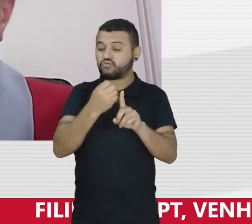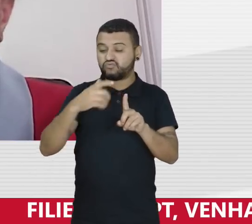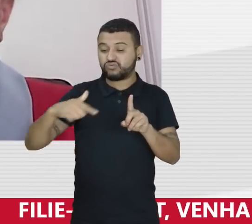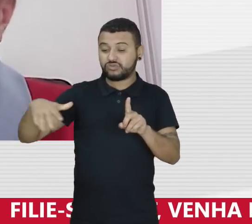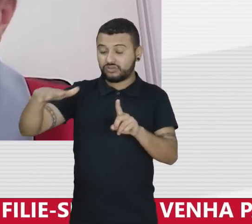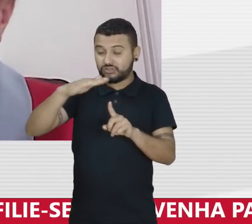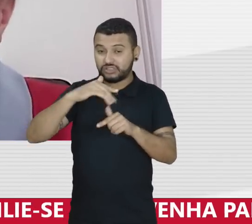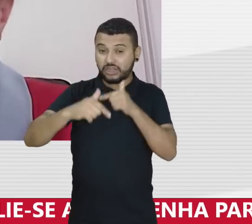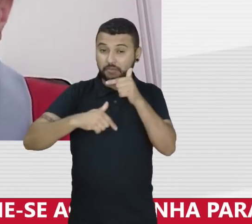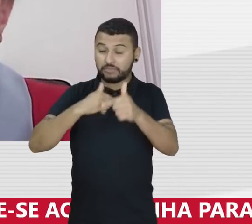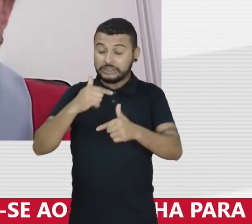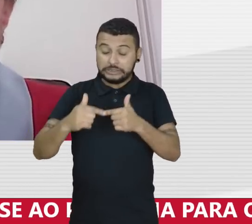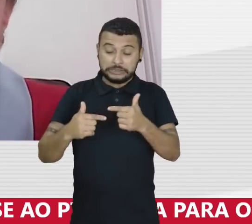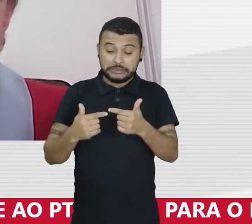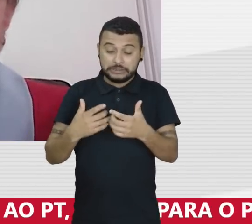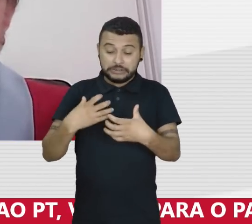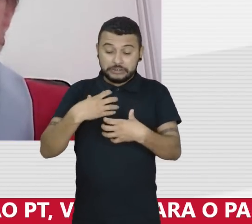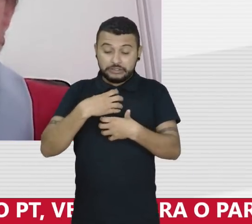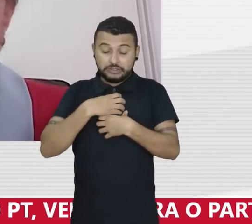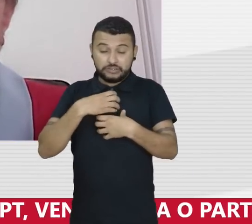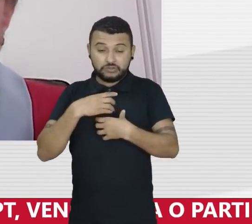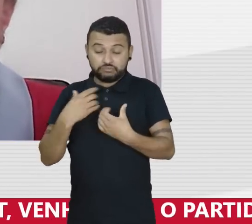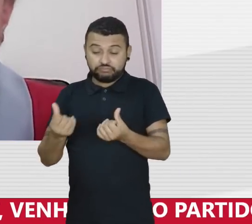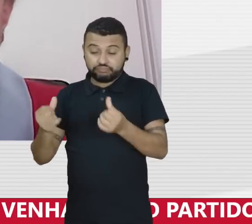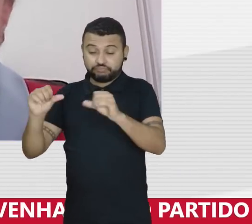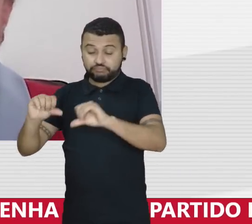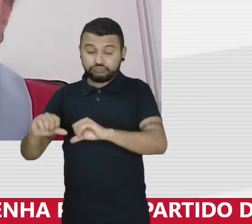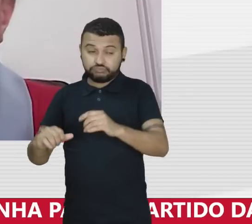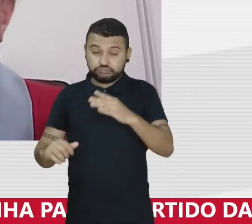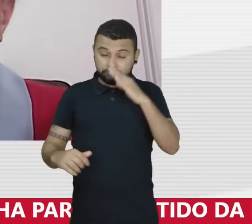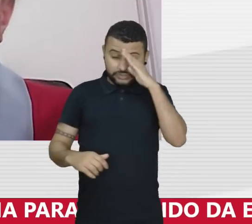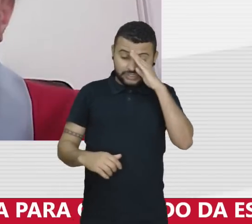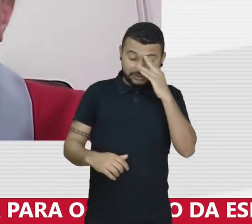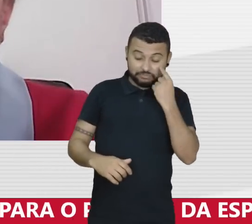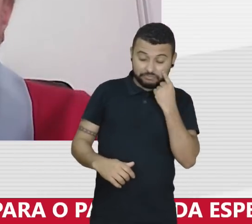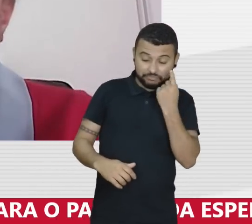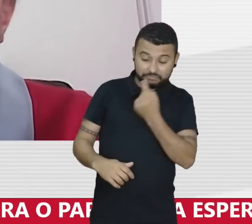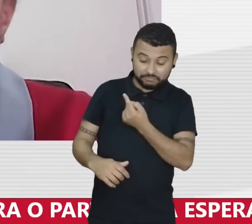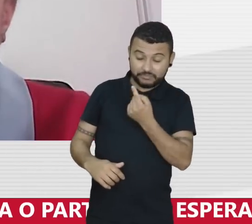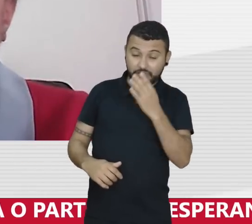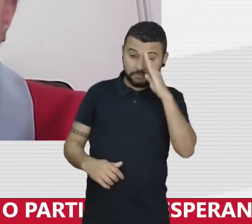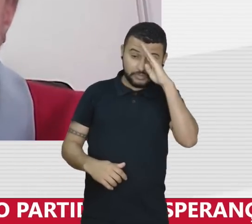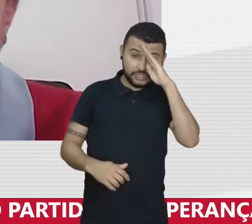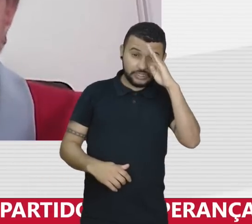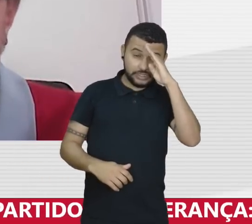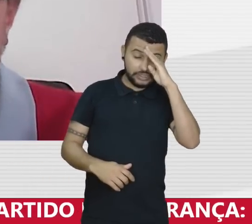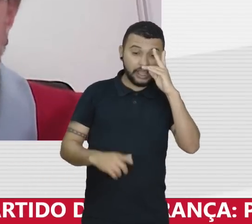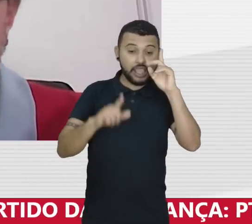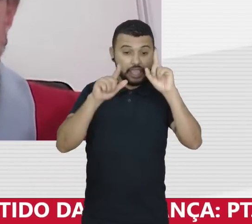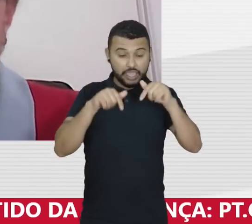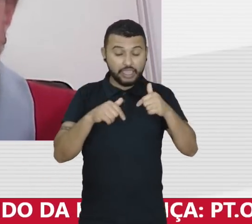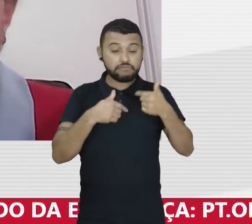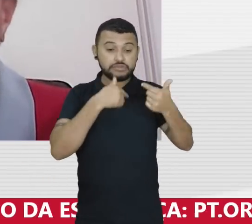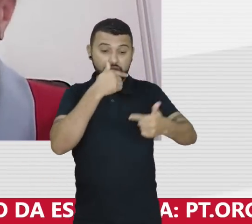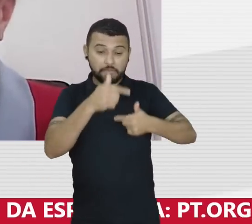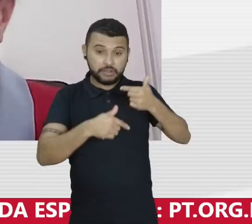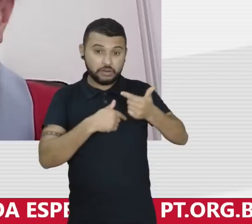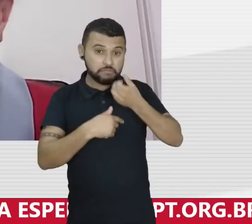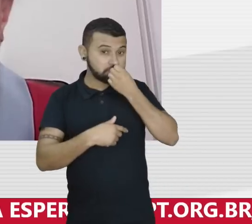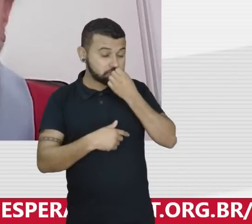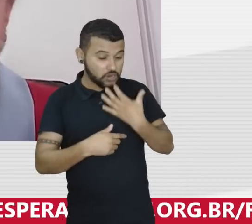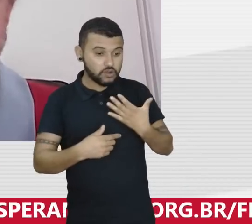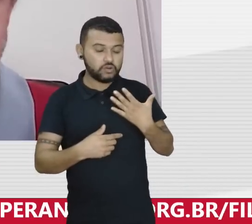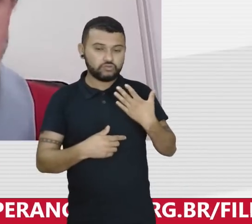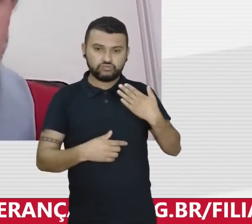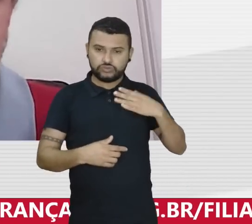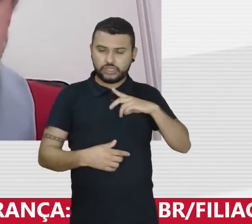isso gerou um profundo desgaste para as Forças Armadas. Aquela ideia de que as Forças Armadas são competentes. Um